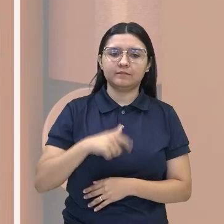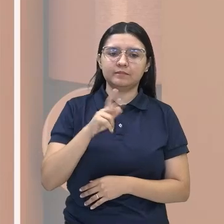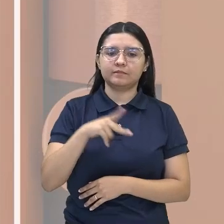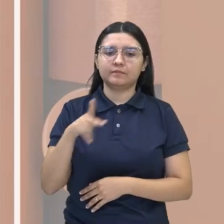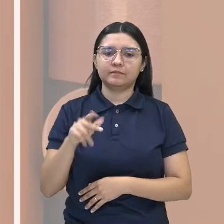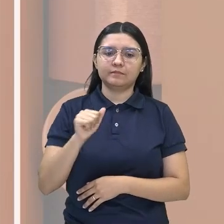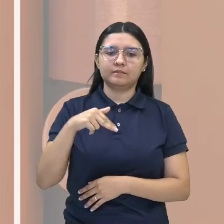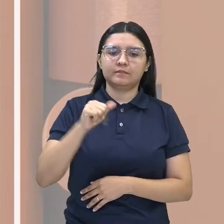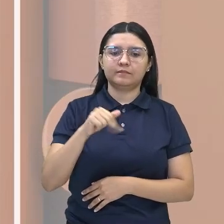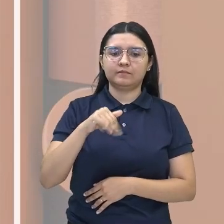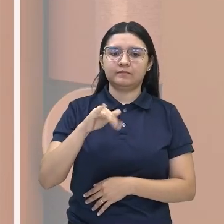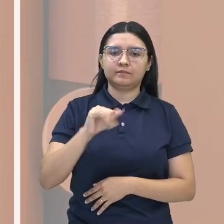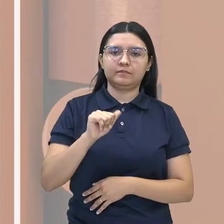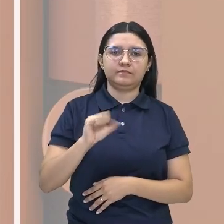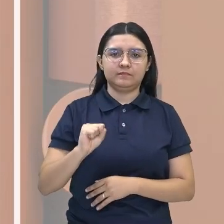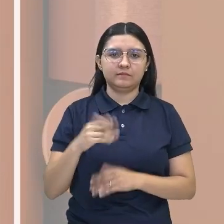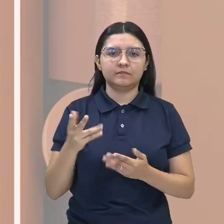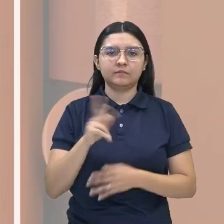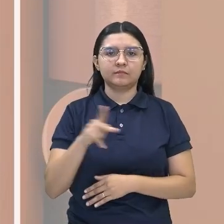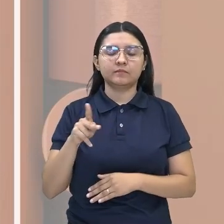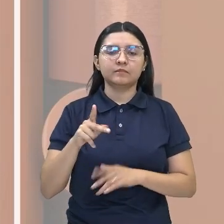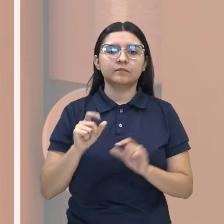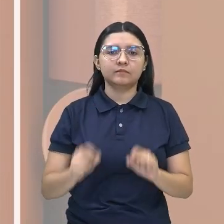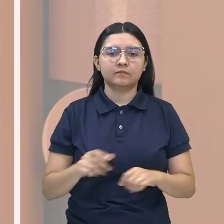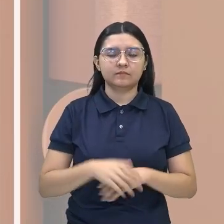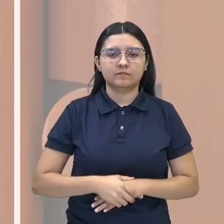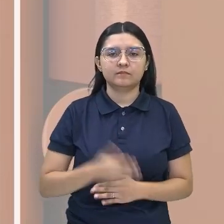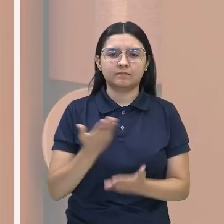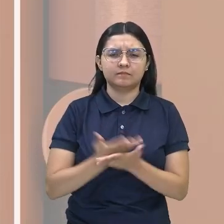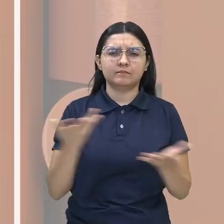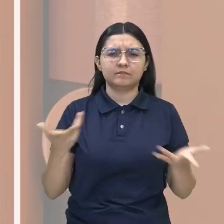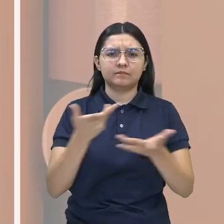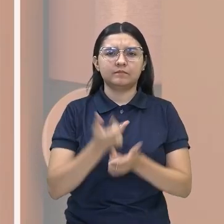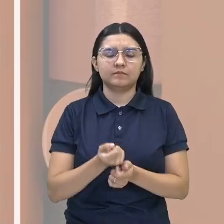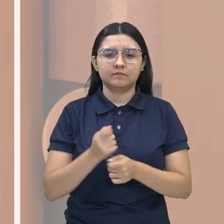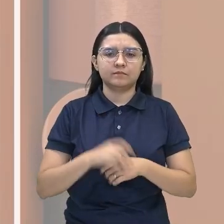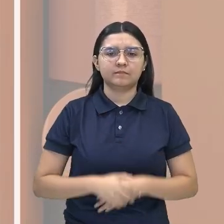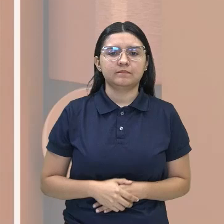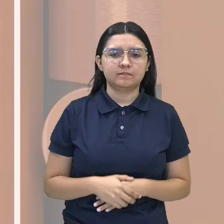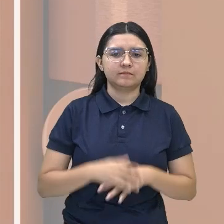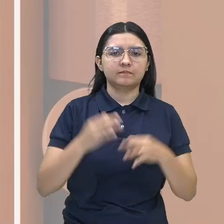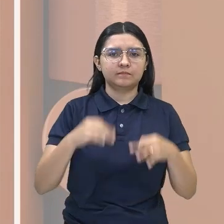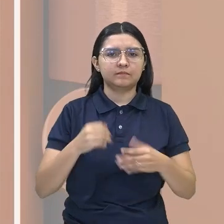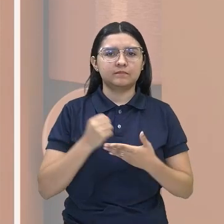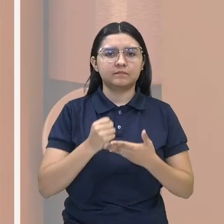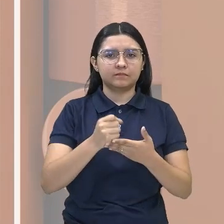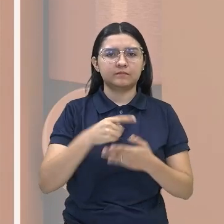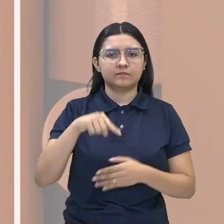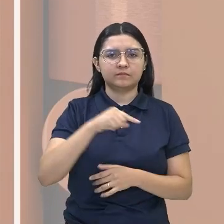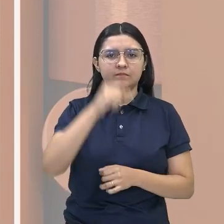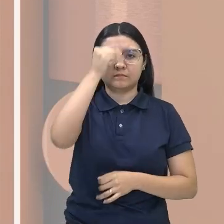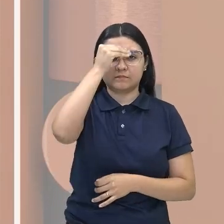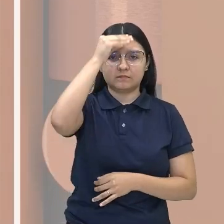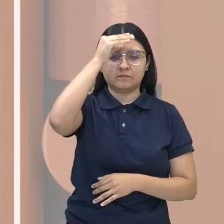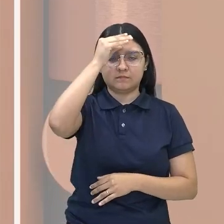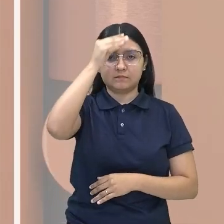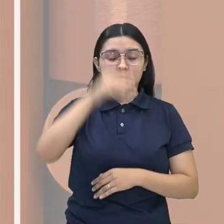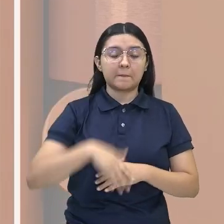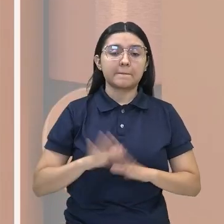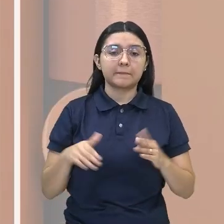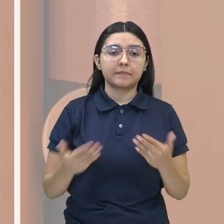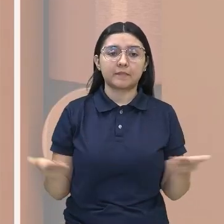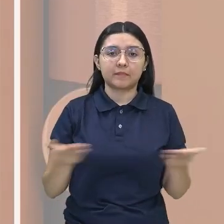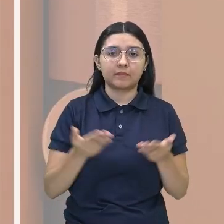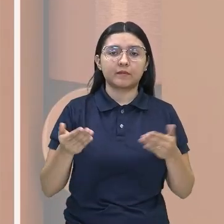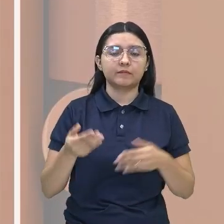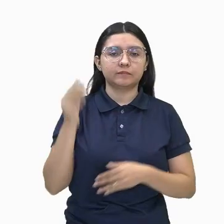Ananias Carvalho, serei o seu professor nessa aula maravilhosa que tenho certeza que vai agregar muito conhecimento de vocês. Então vamos lá